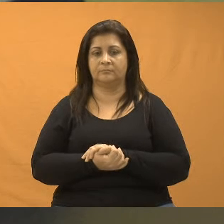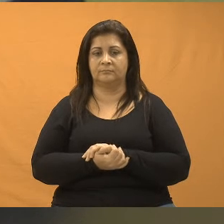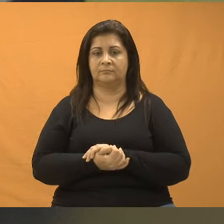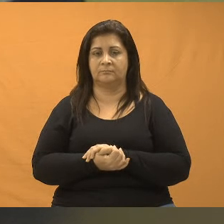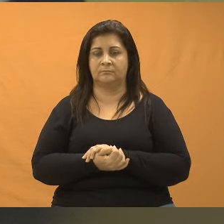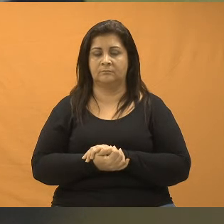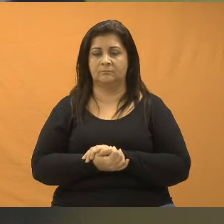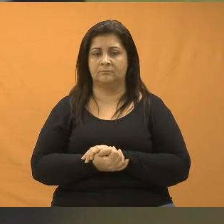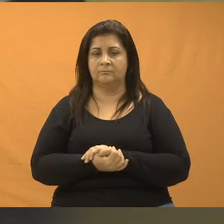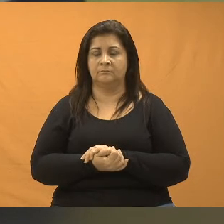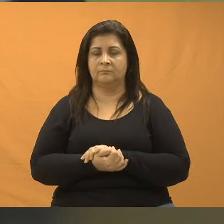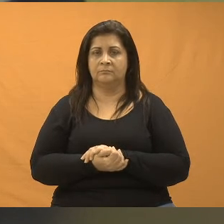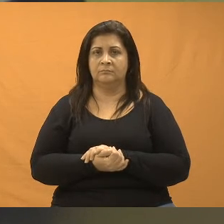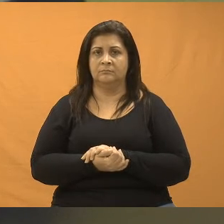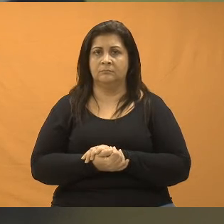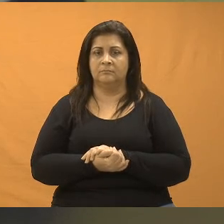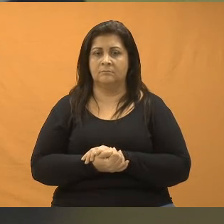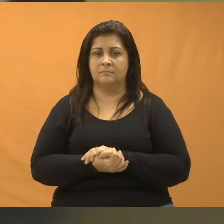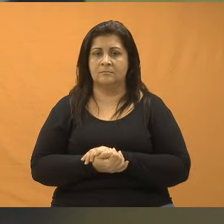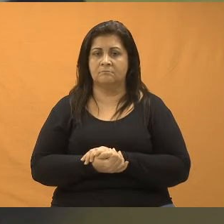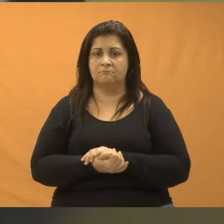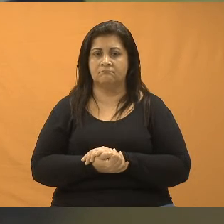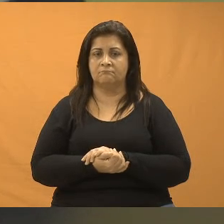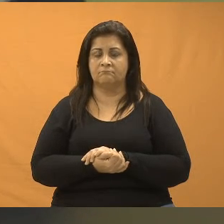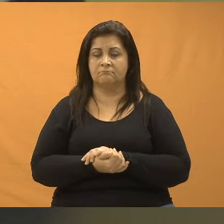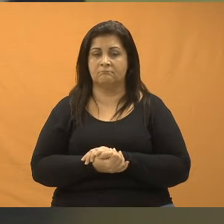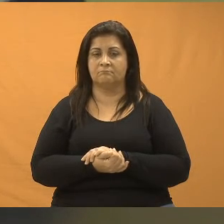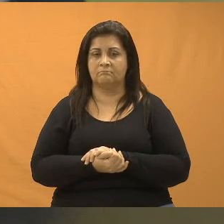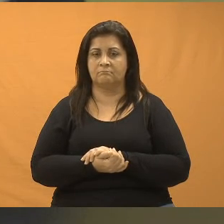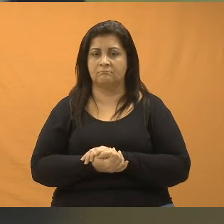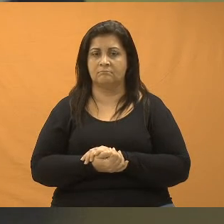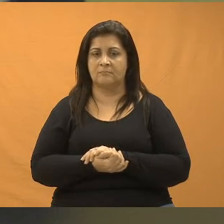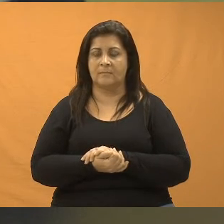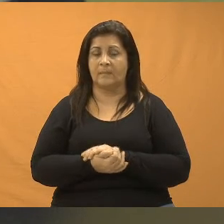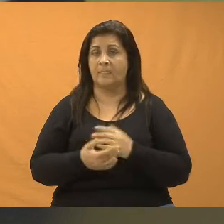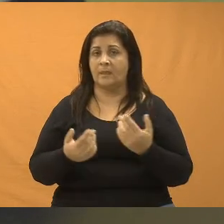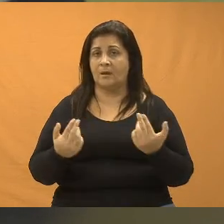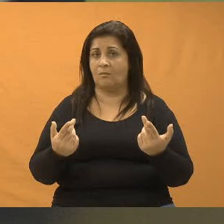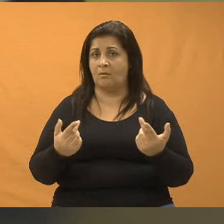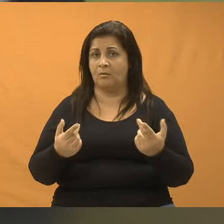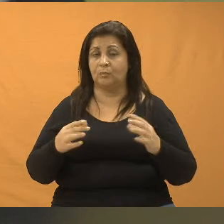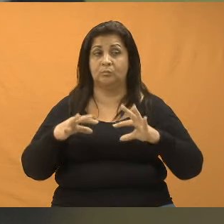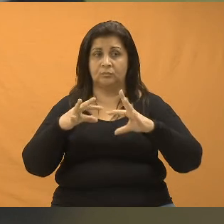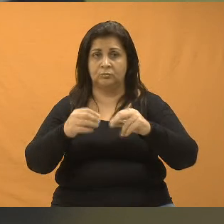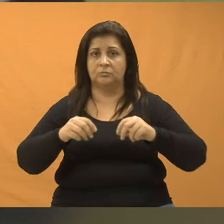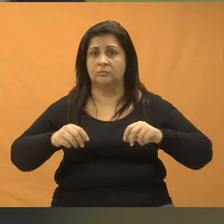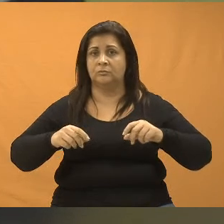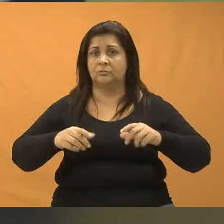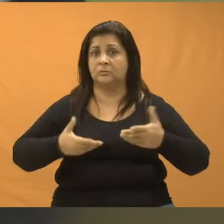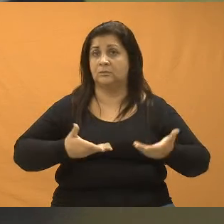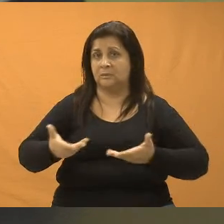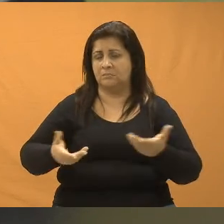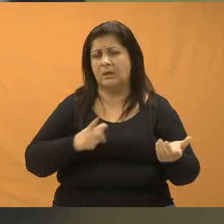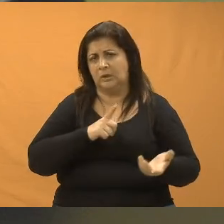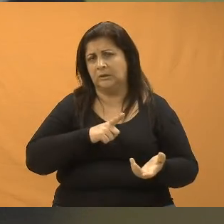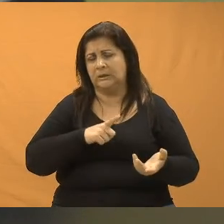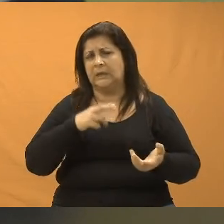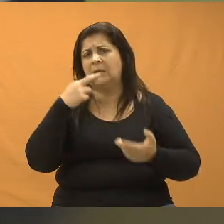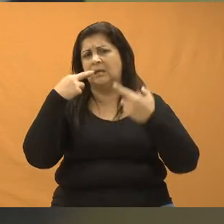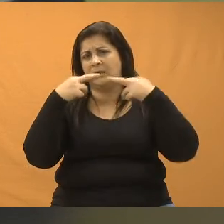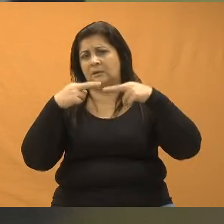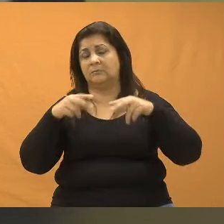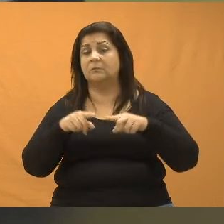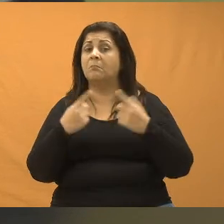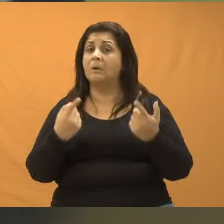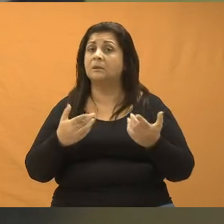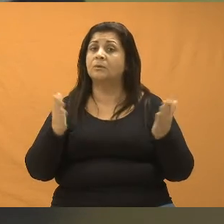visto na Santa Casa de Jacareí. A gente, como qualquer serviço, tem suas críticas, mas hoje os